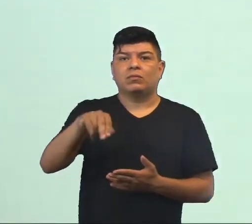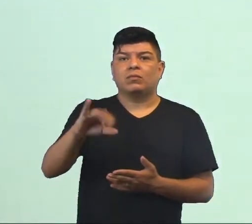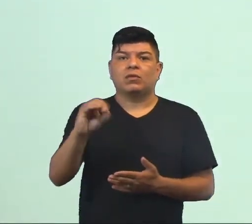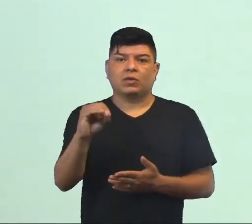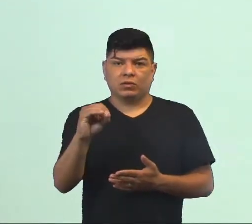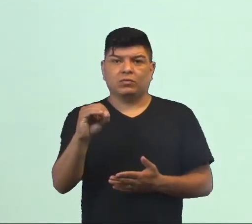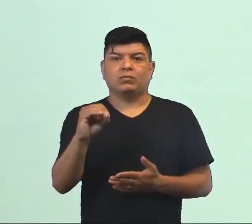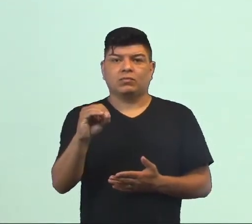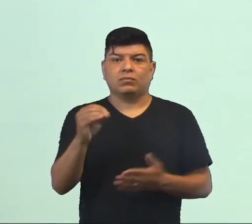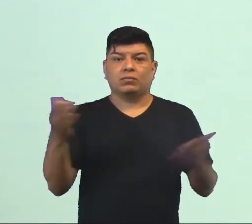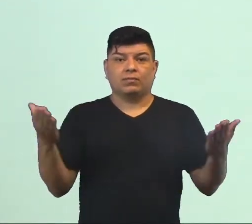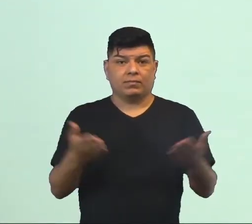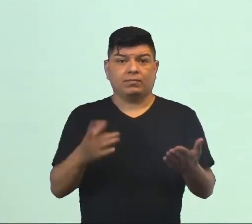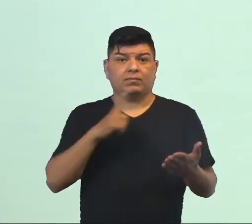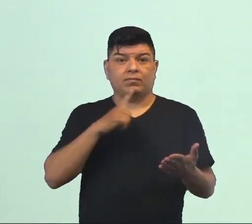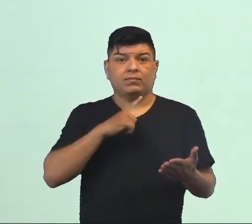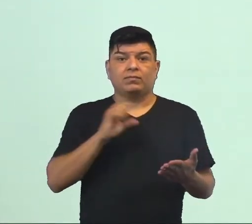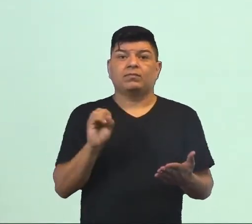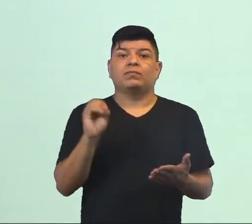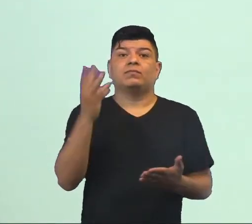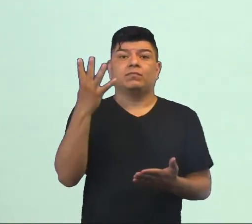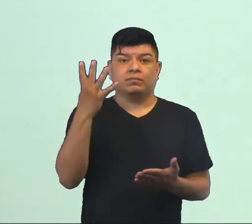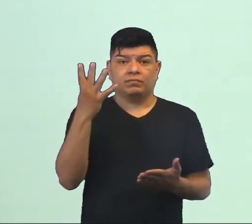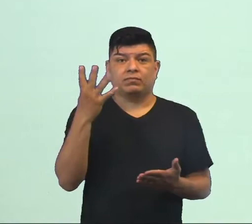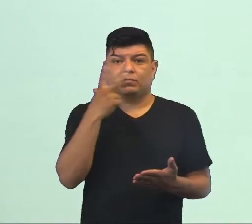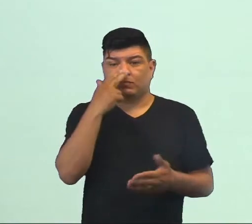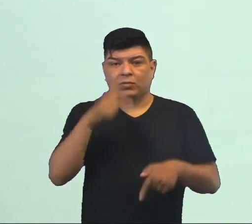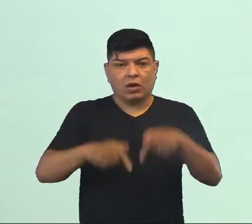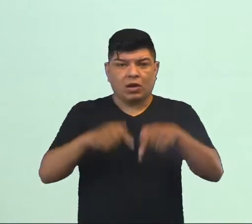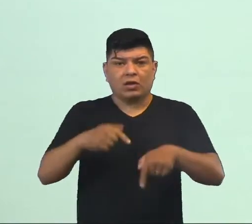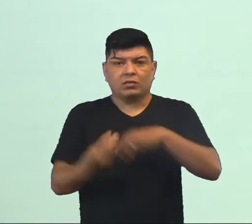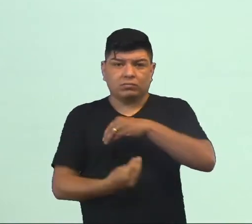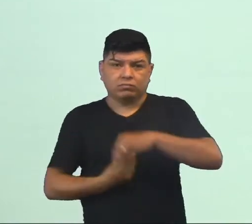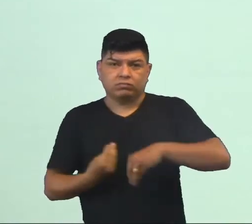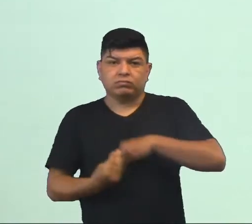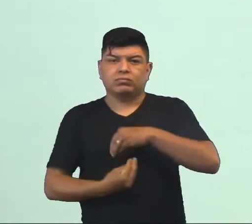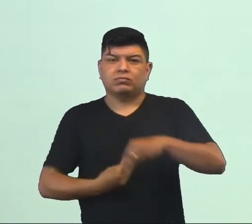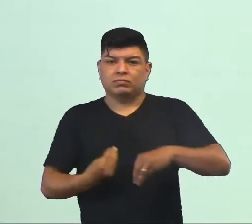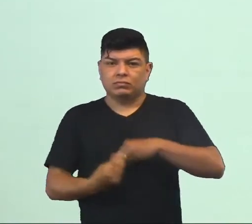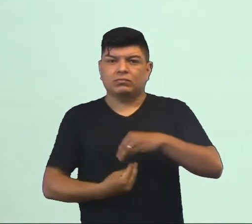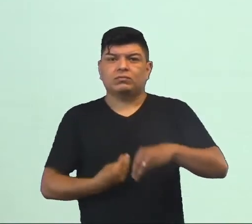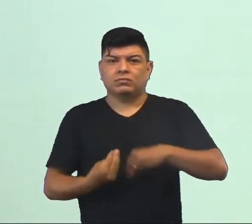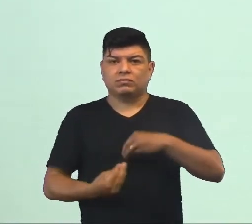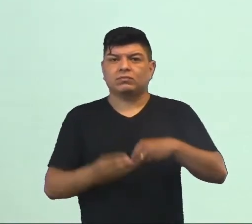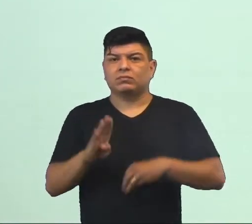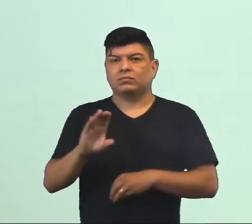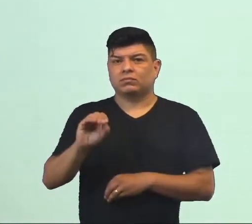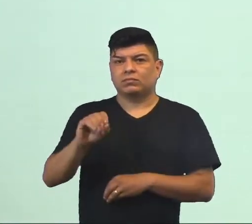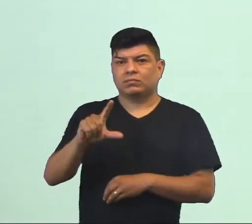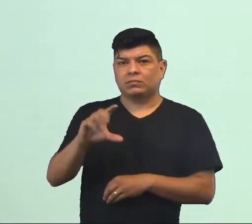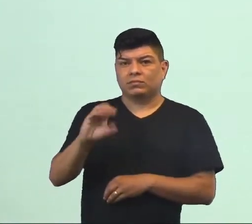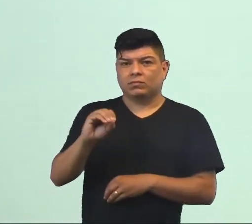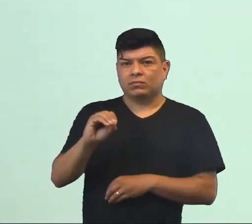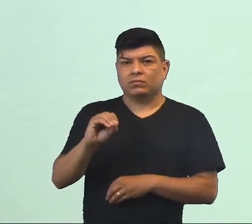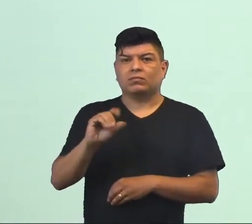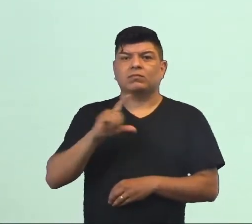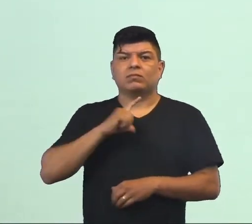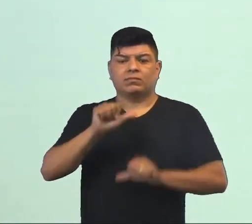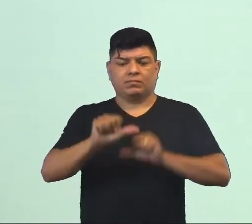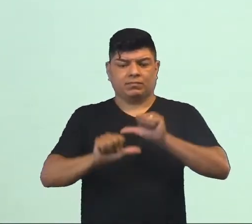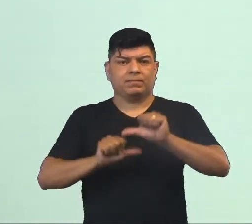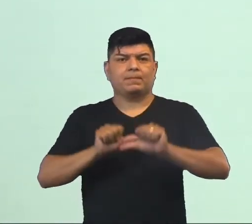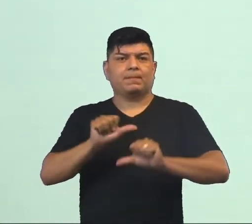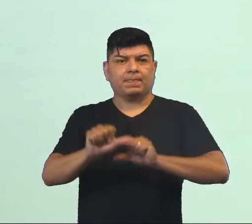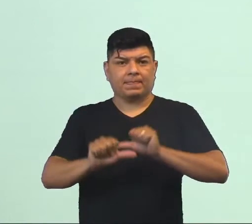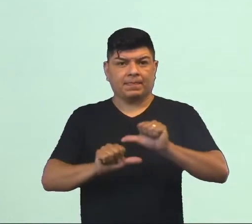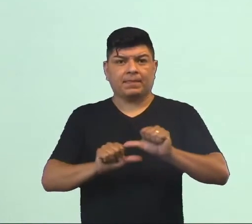nesse momento aí já sofre uma ação química, né? O bolo alimentar, ele já sofre aí uma alteração